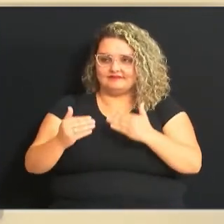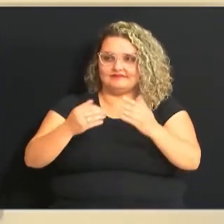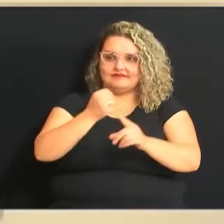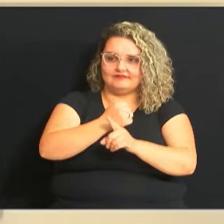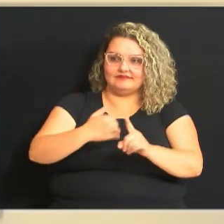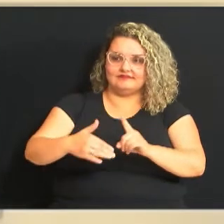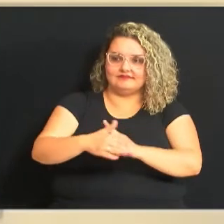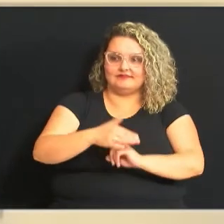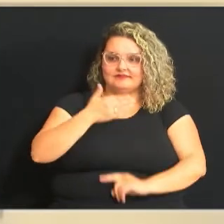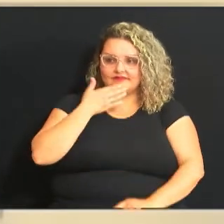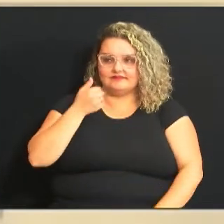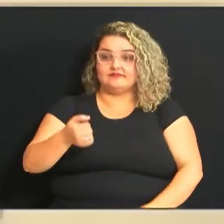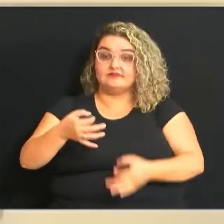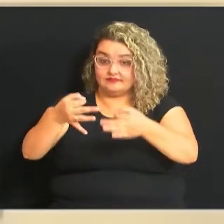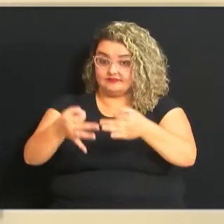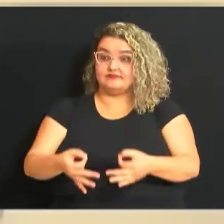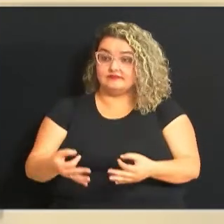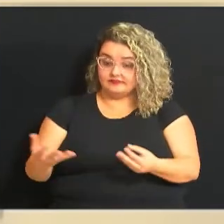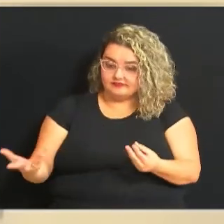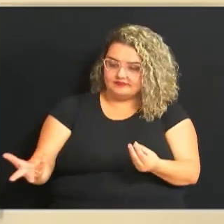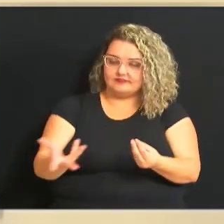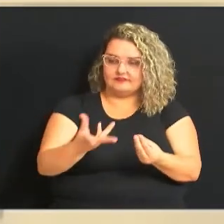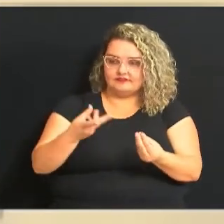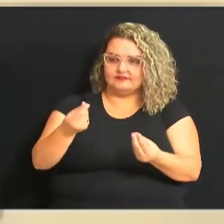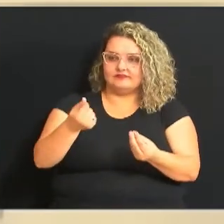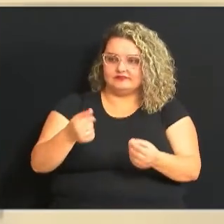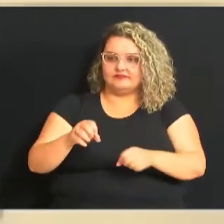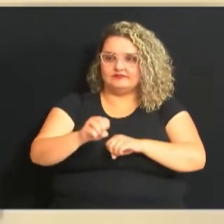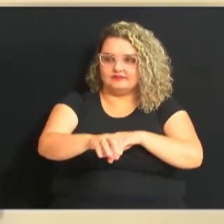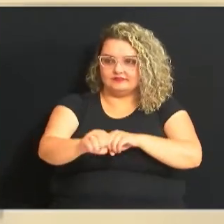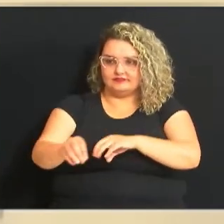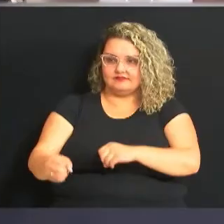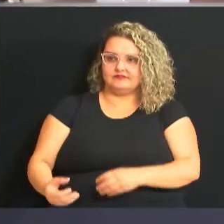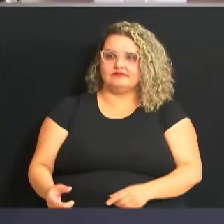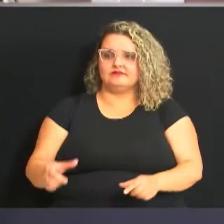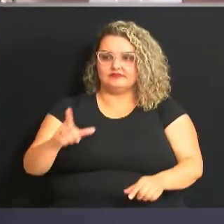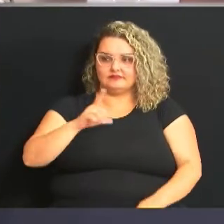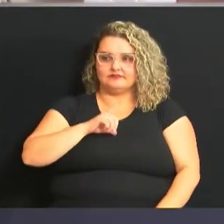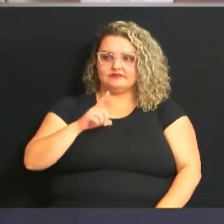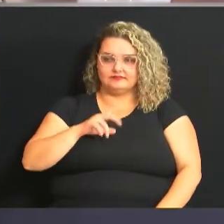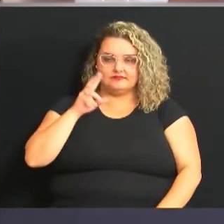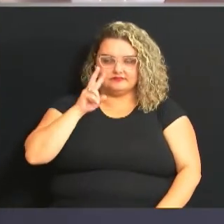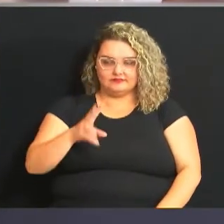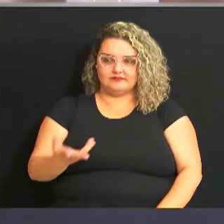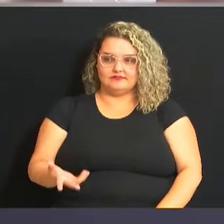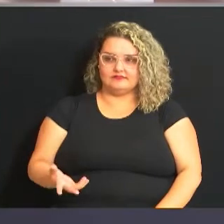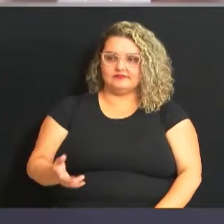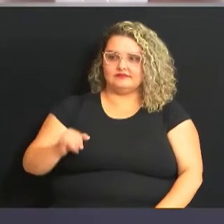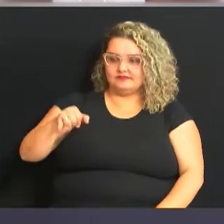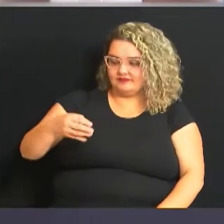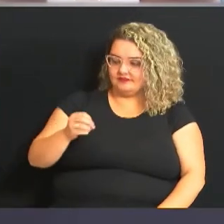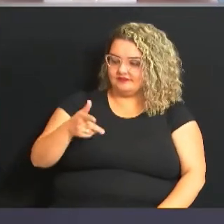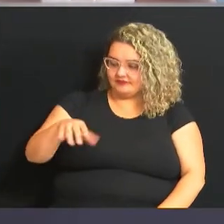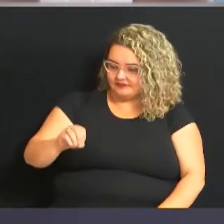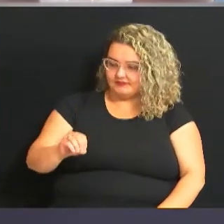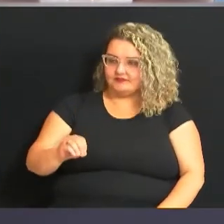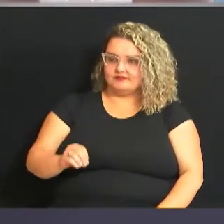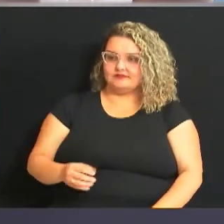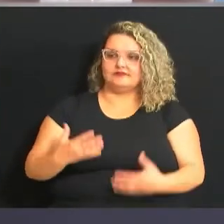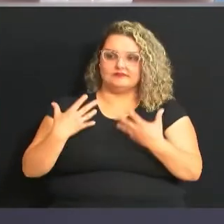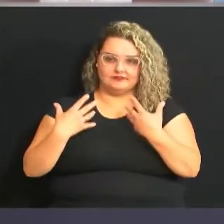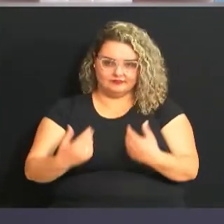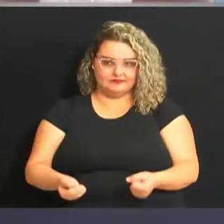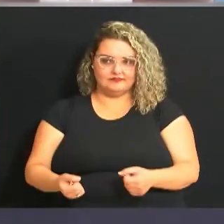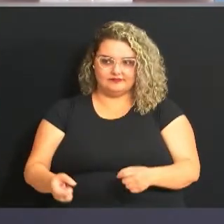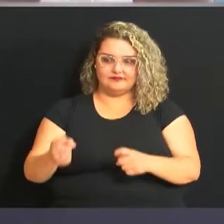E ainda sobre este tema, quem também protocolou um requerimento é o vereador Gustavo Peta, pedindo informações